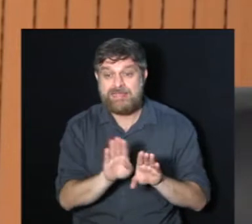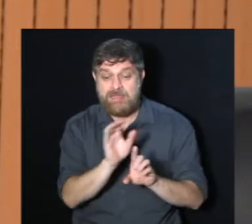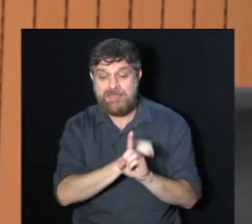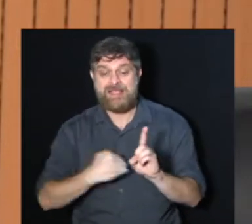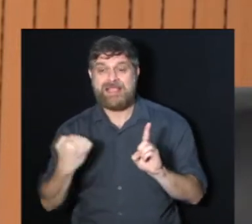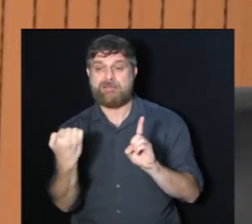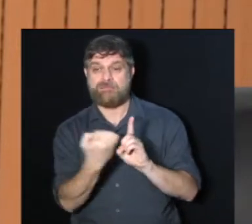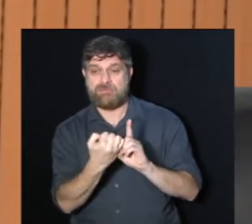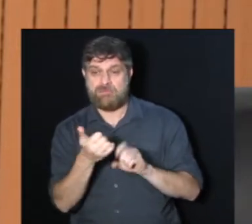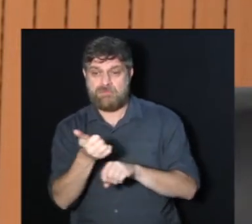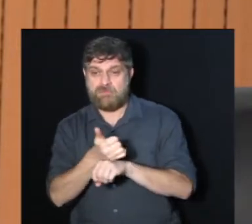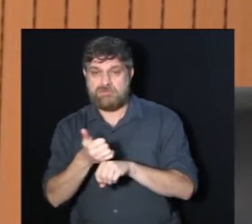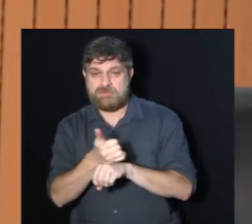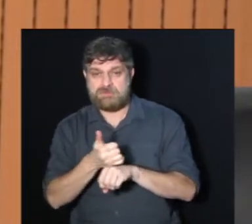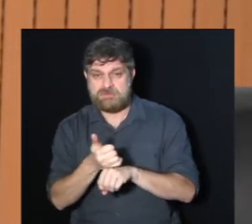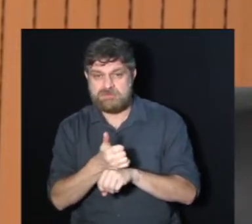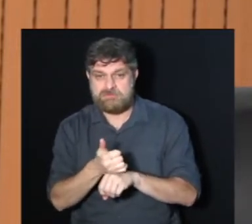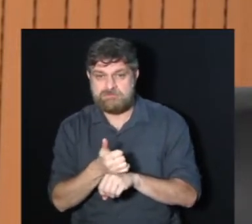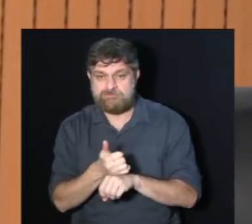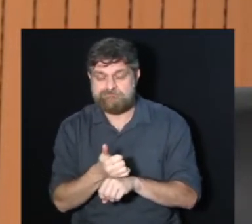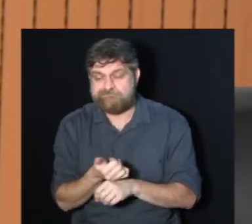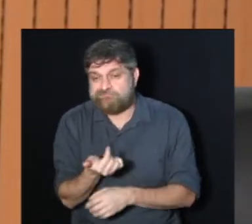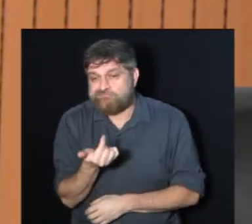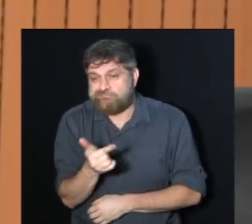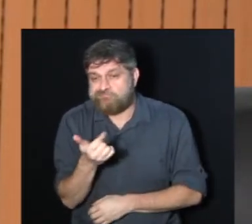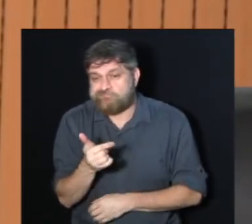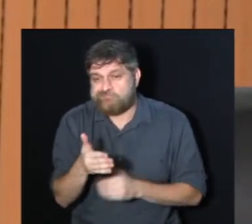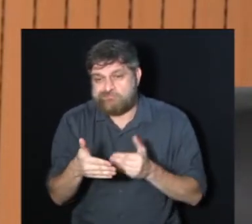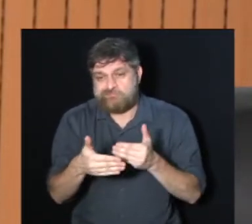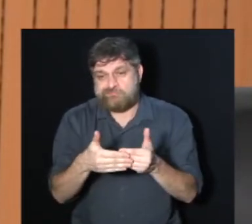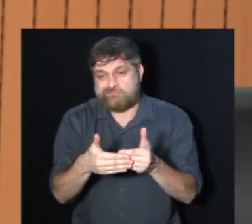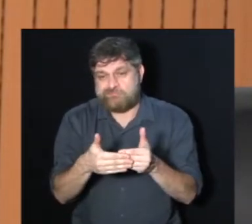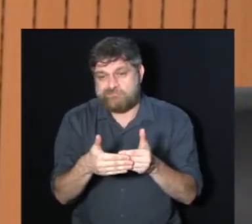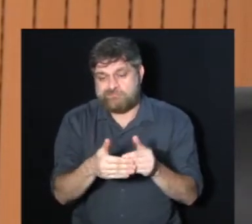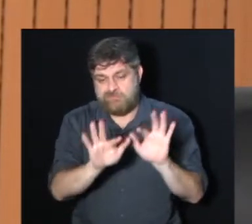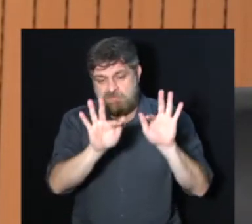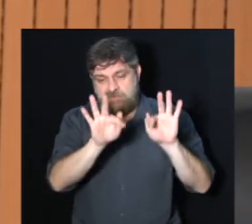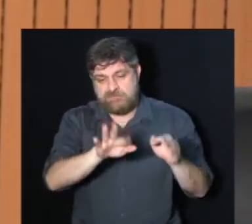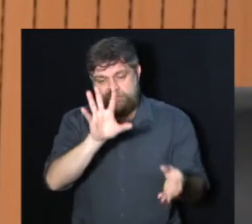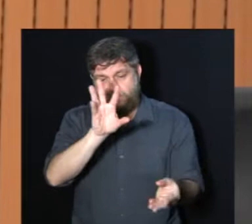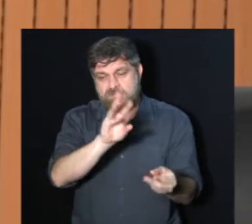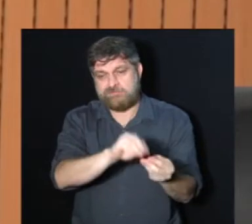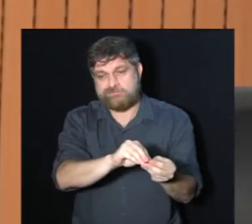social, e não tem. E talvez não tenha mais.